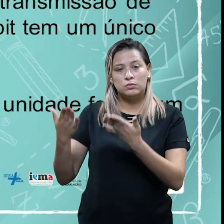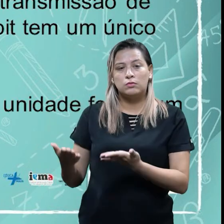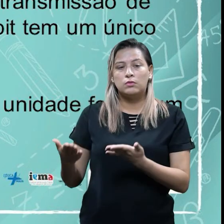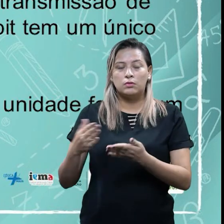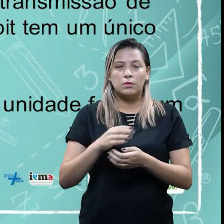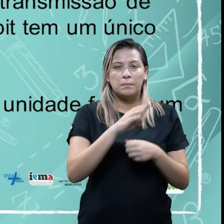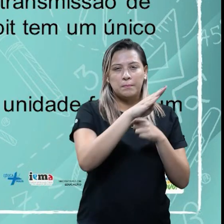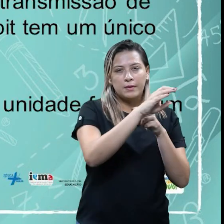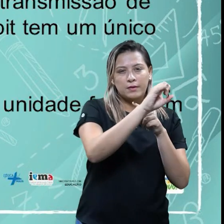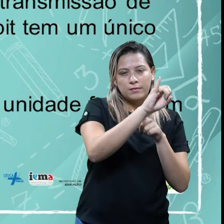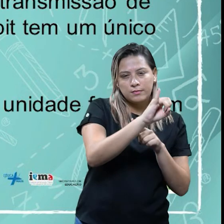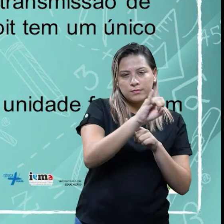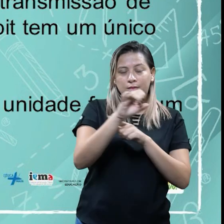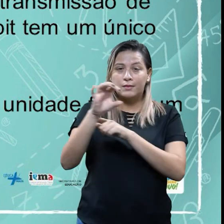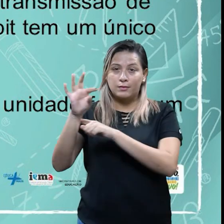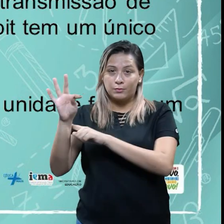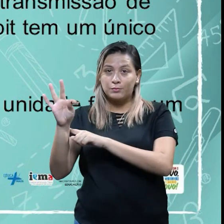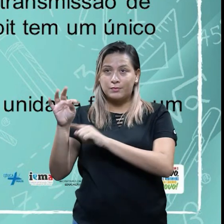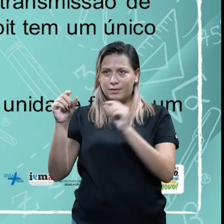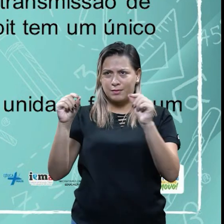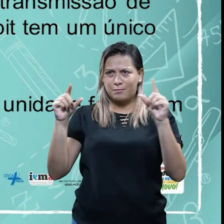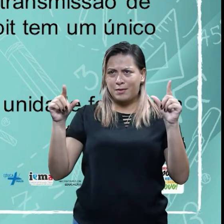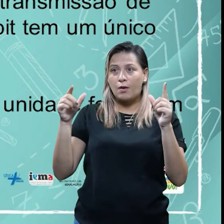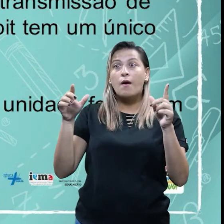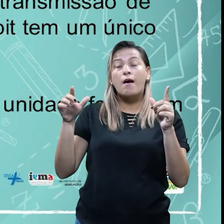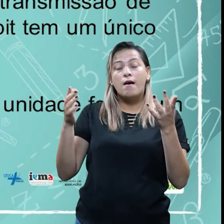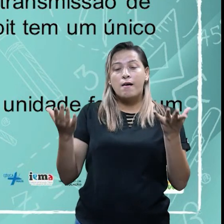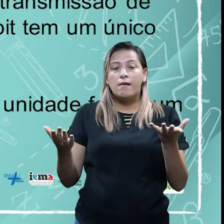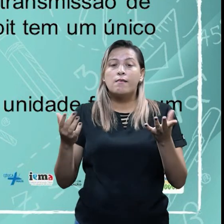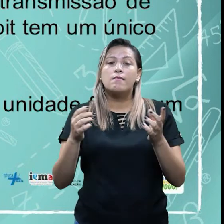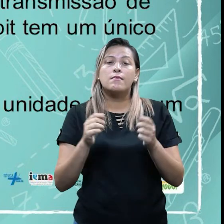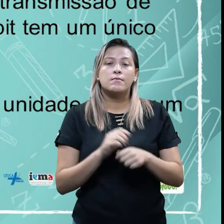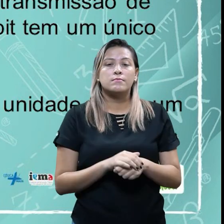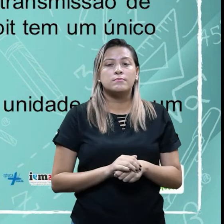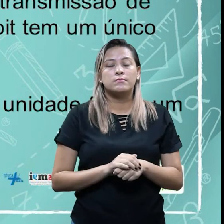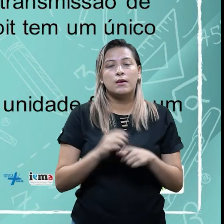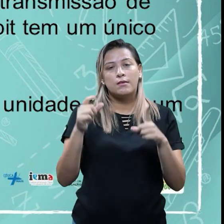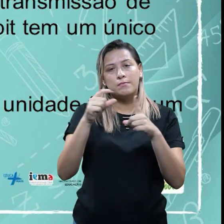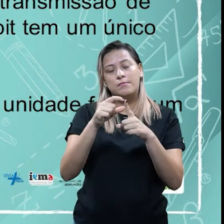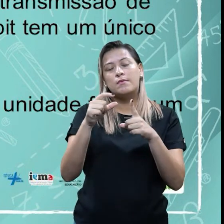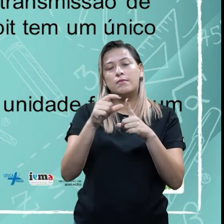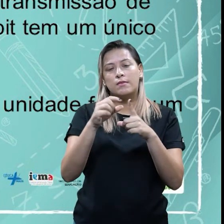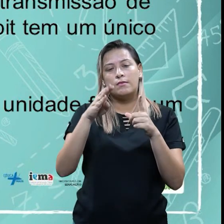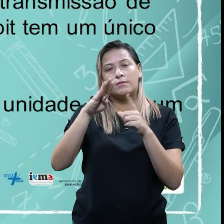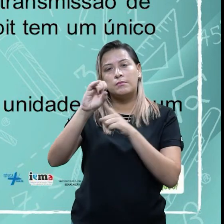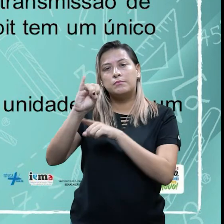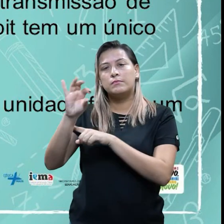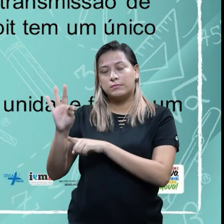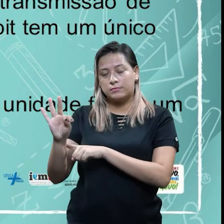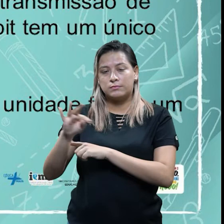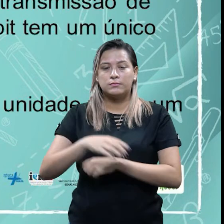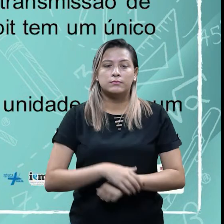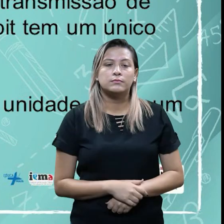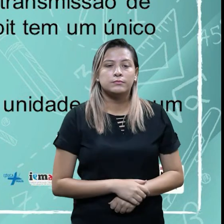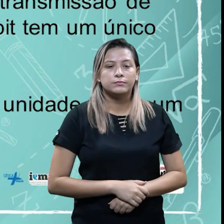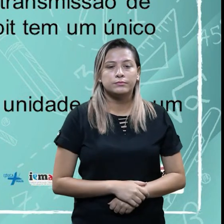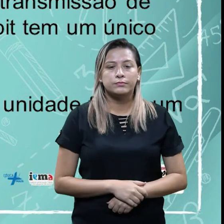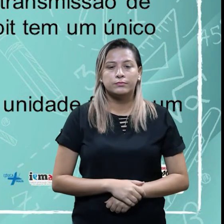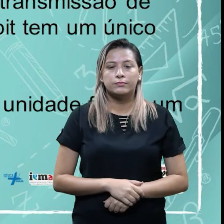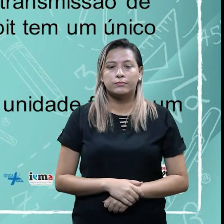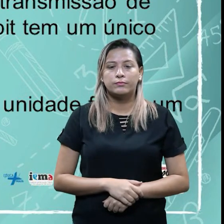aí, e o T de digit para formar a palavra bit. É a menor unidade de medida